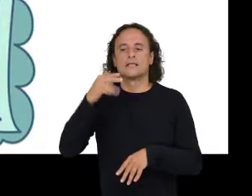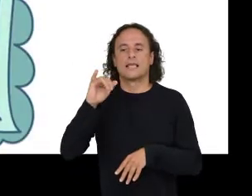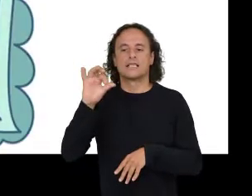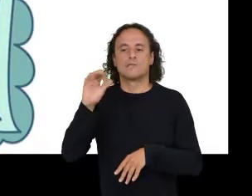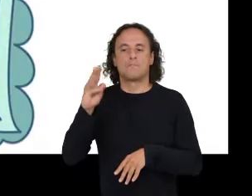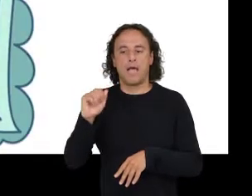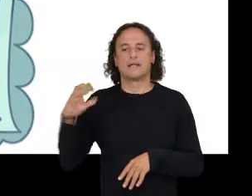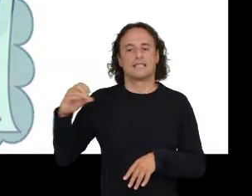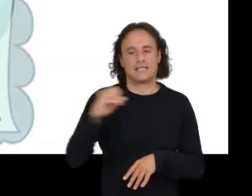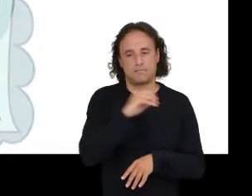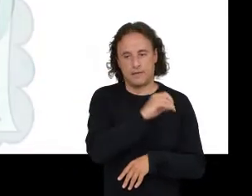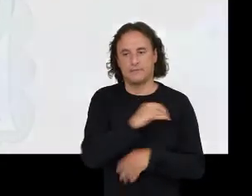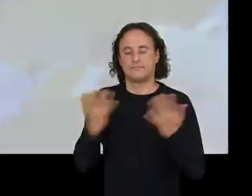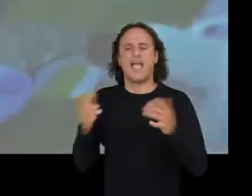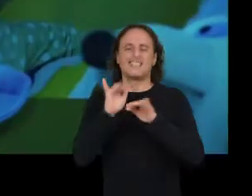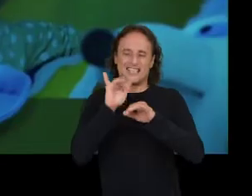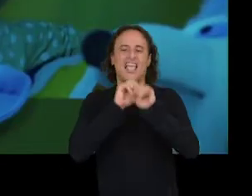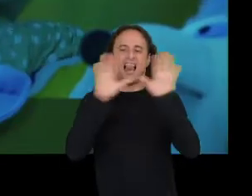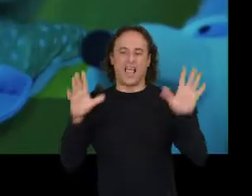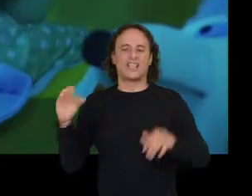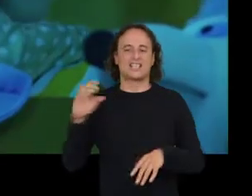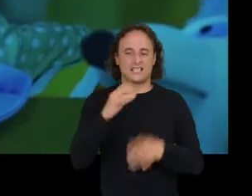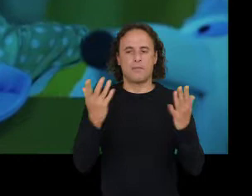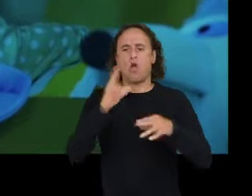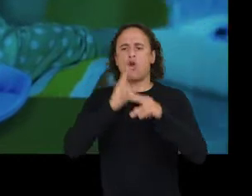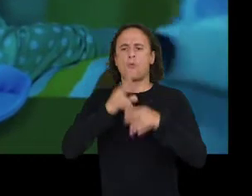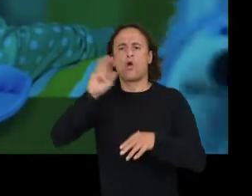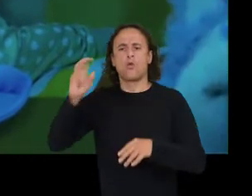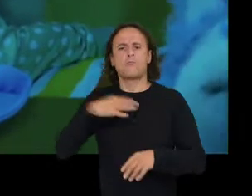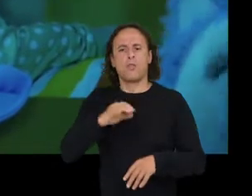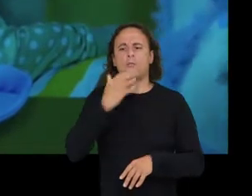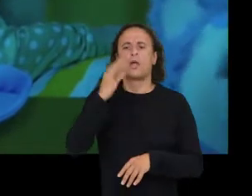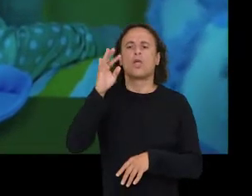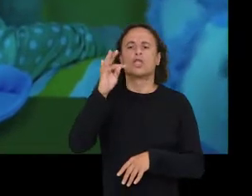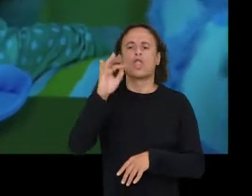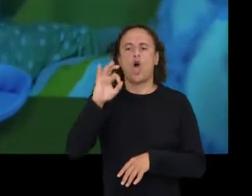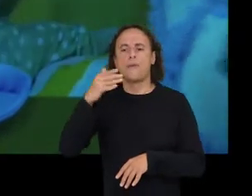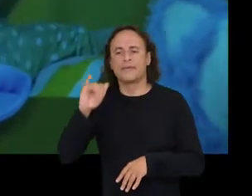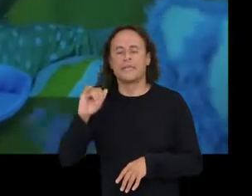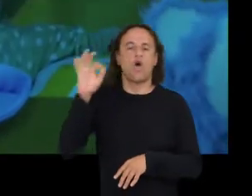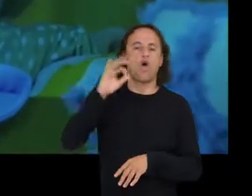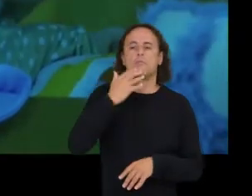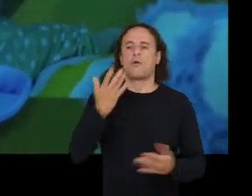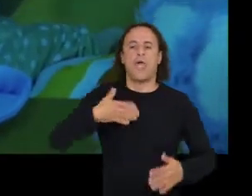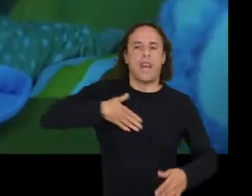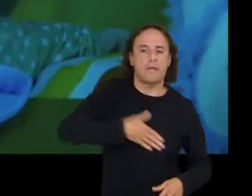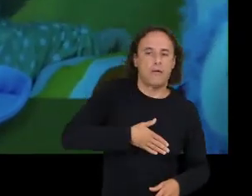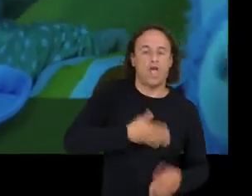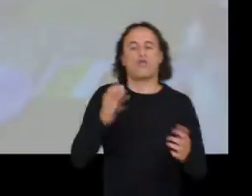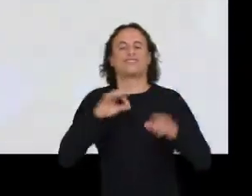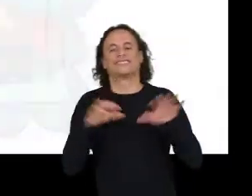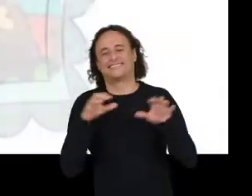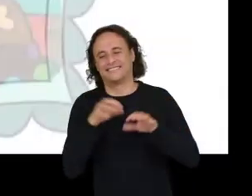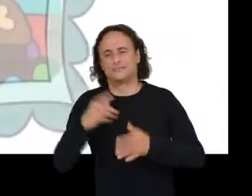sí, chámase Chispa, claro, pero podíase chamar Toby ou Napoleón. E sabedes cantos